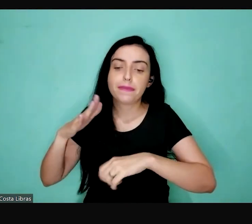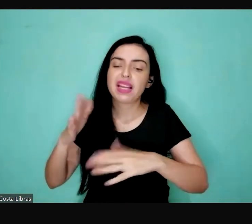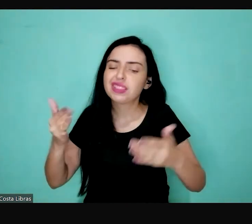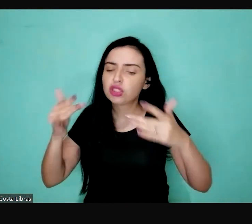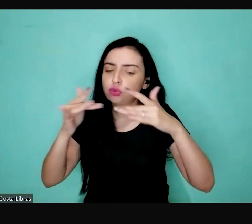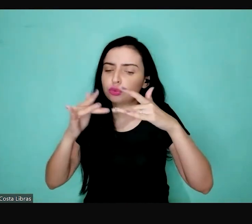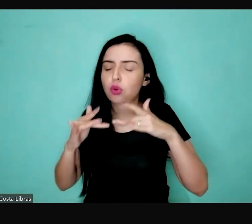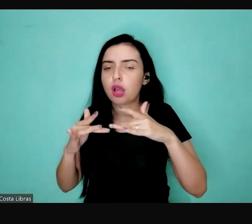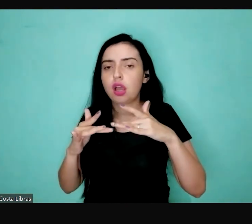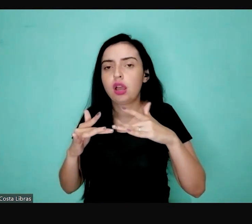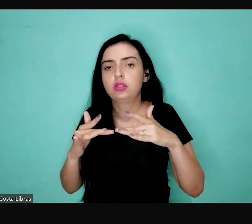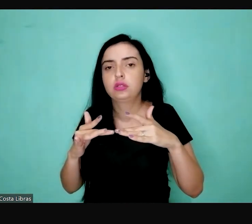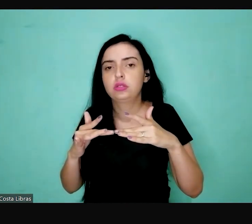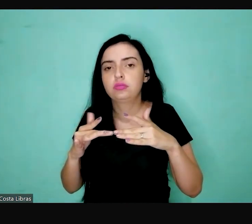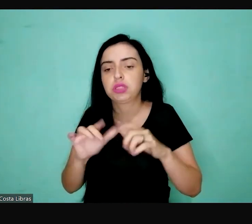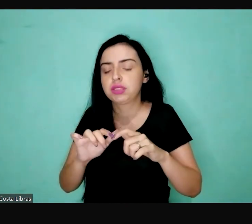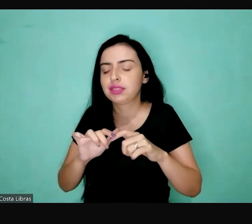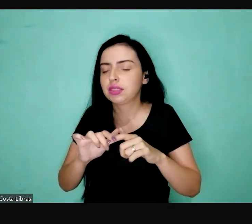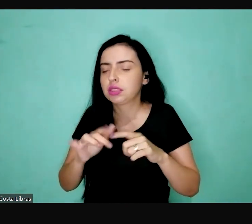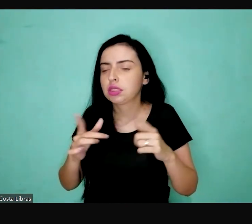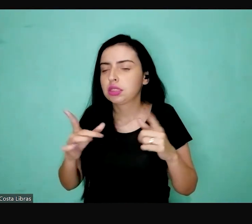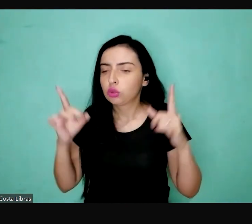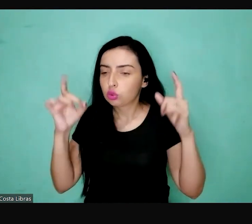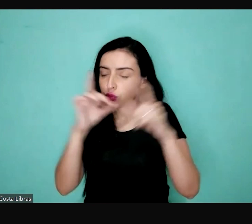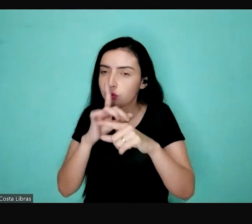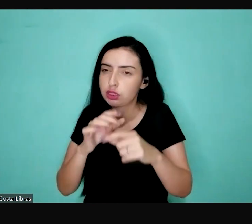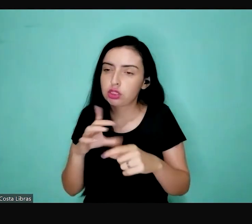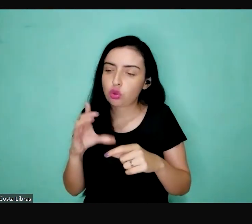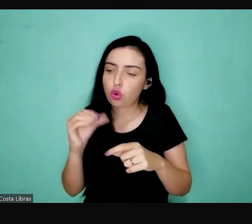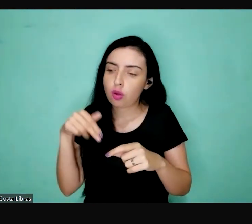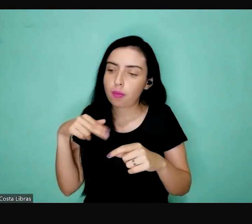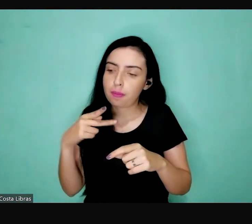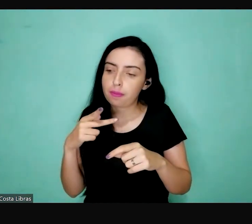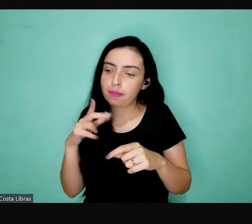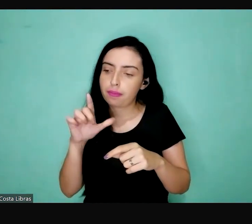e muito mais complexa, com uma produção normativa